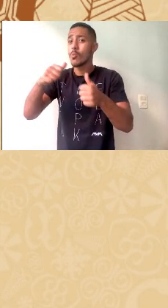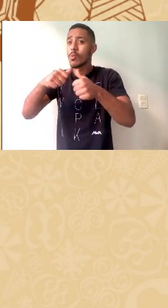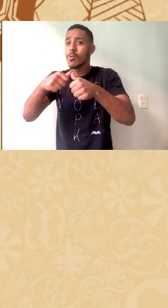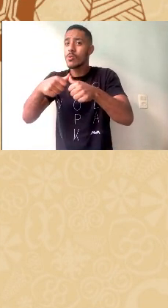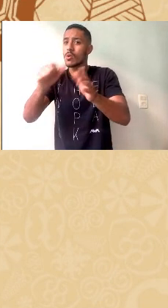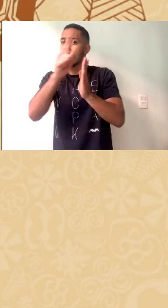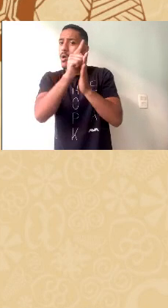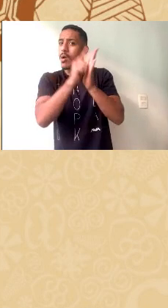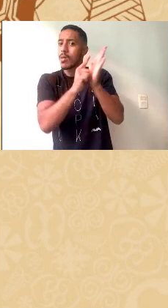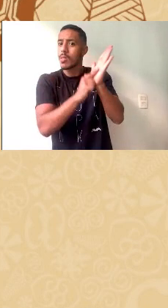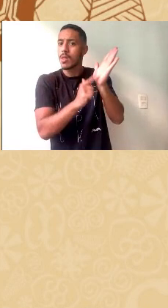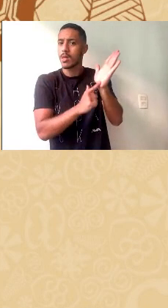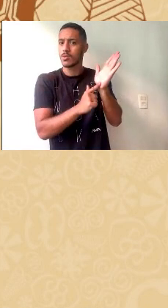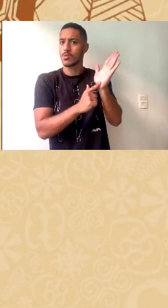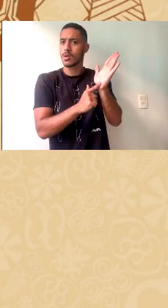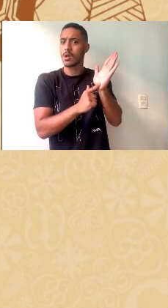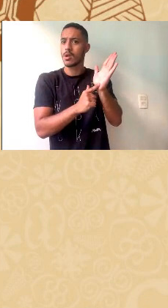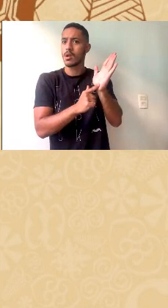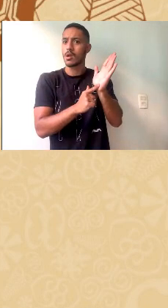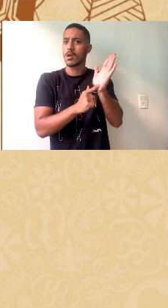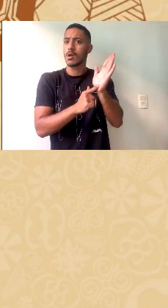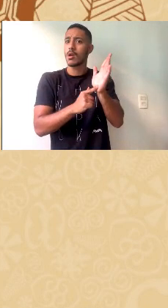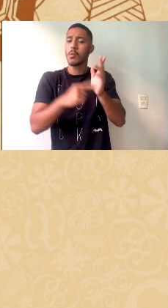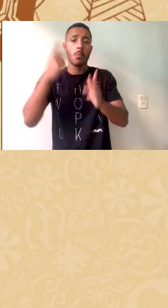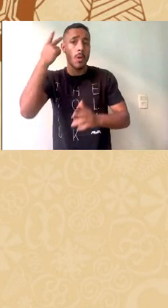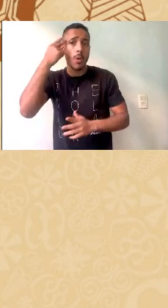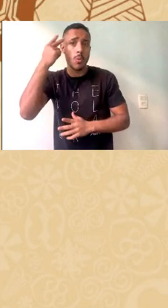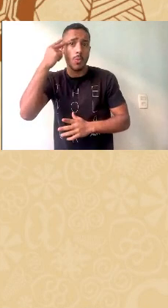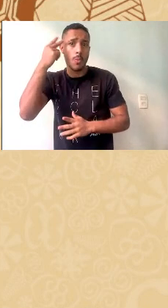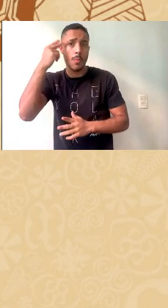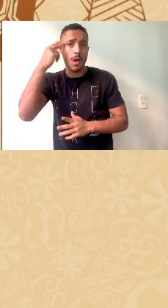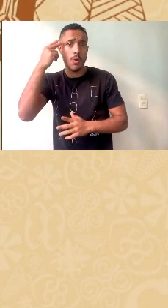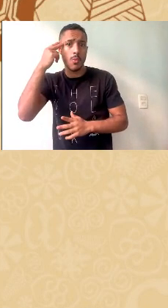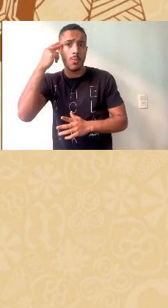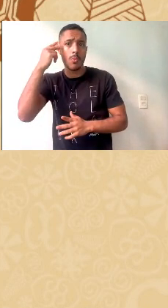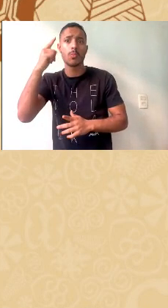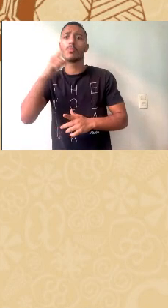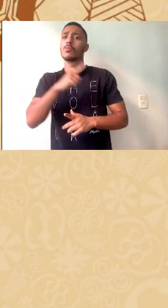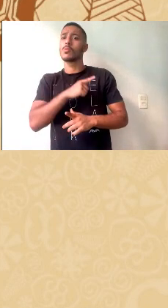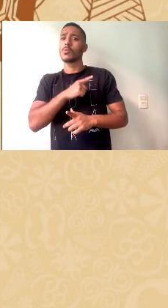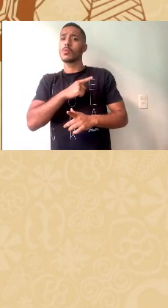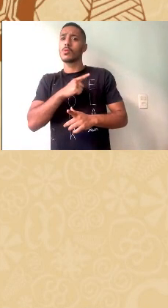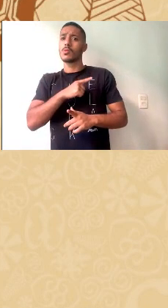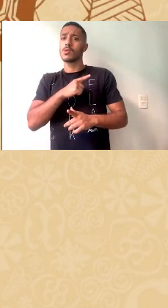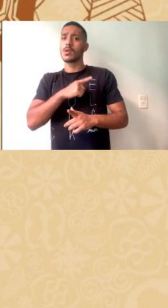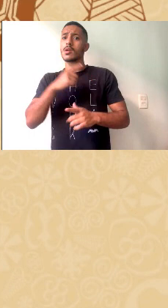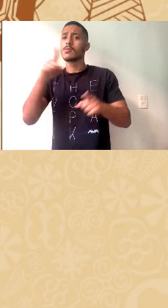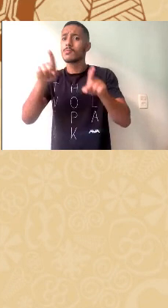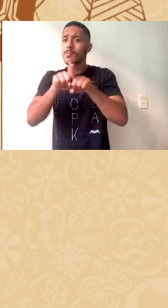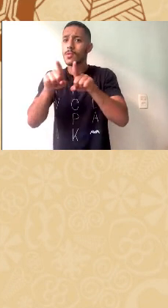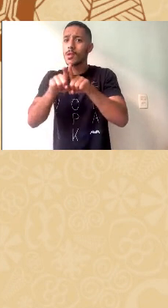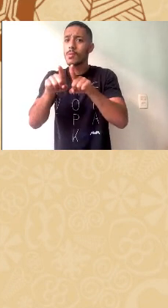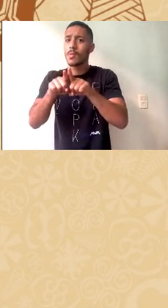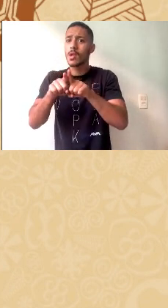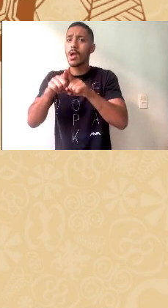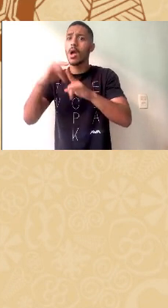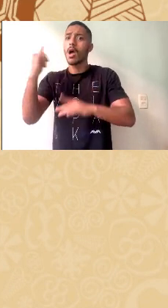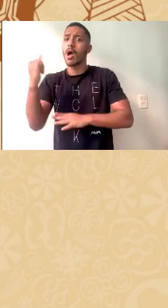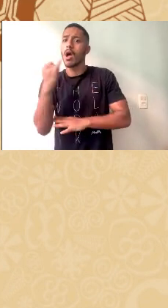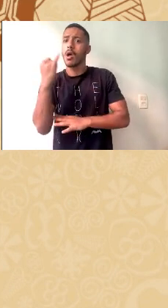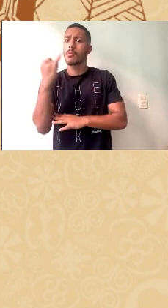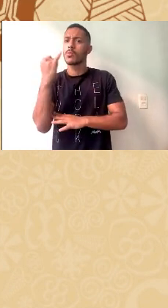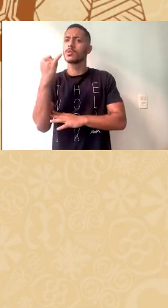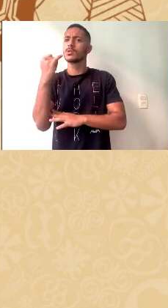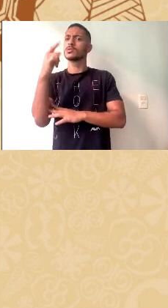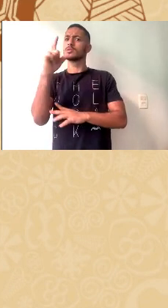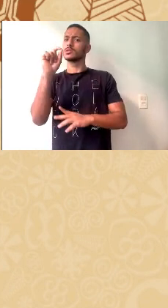já disse, é o risco de quem se propõe a contar essa história, mas ao mesmo tempo tem a grande riqueza, né, e o mérito de ter reunido